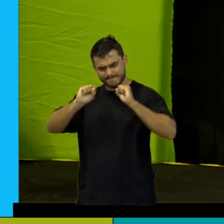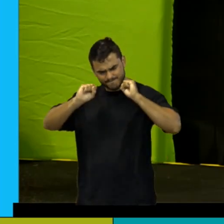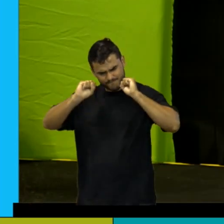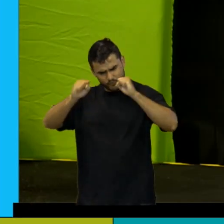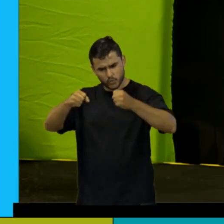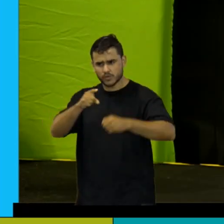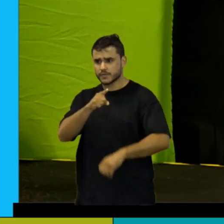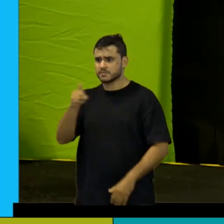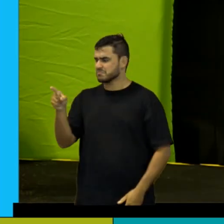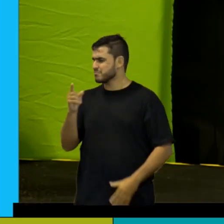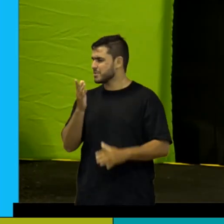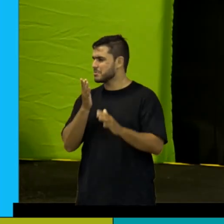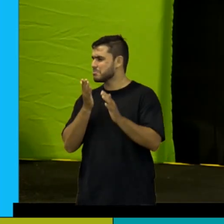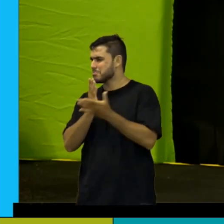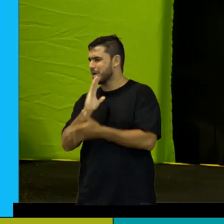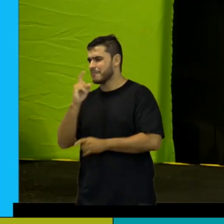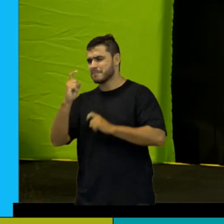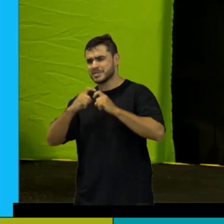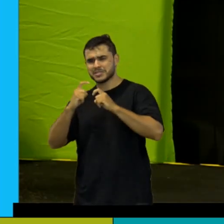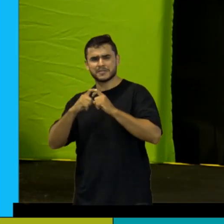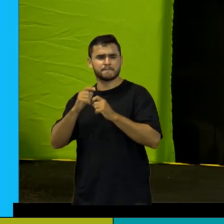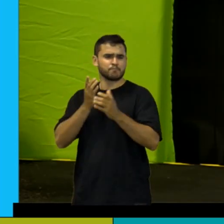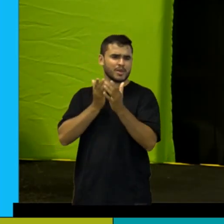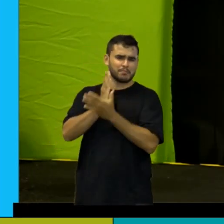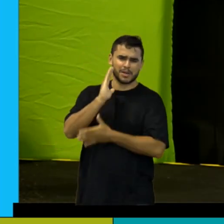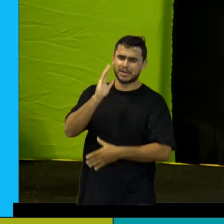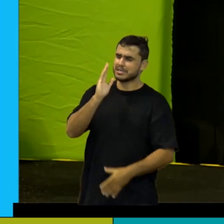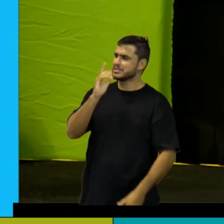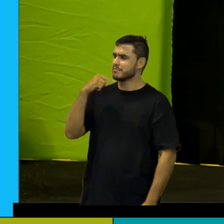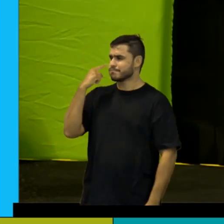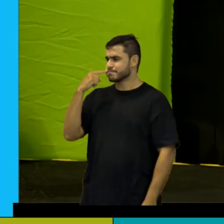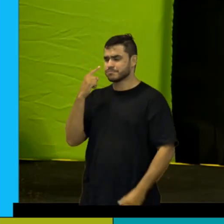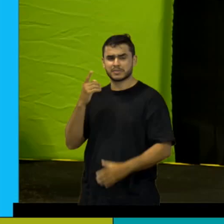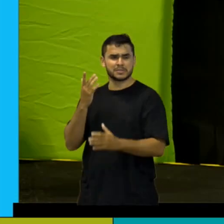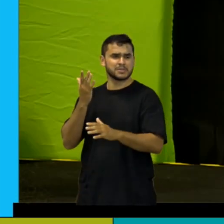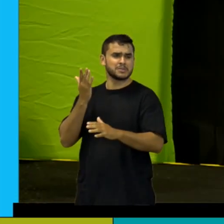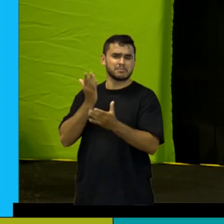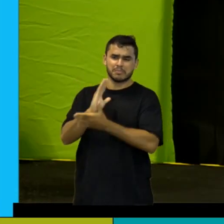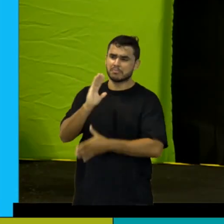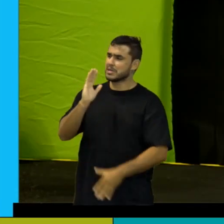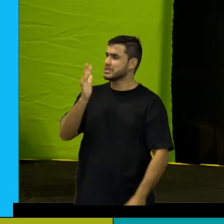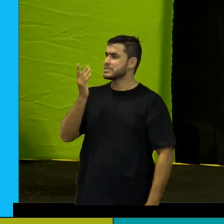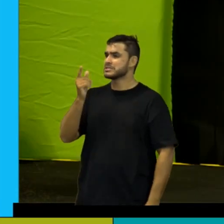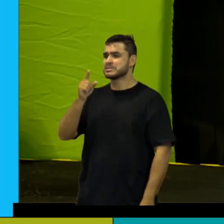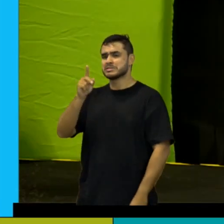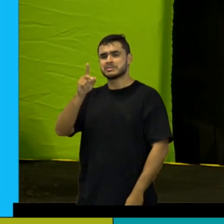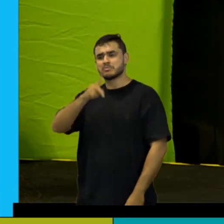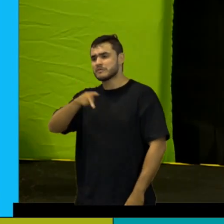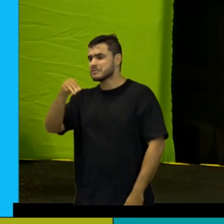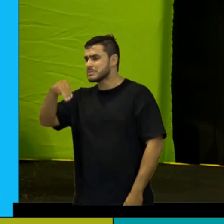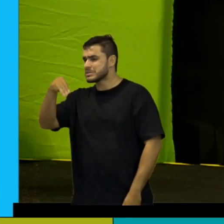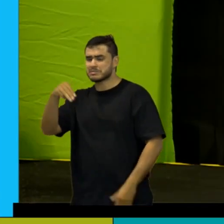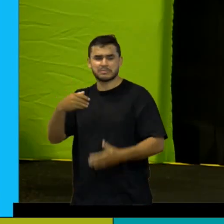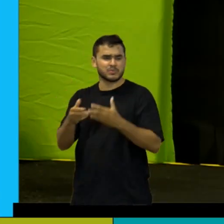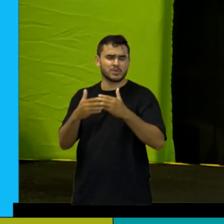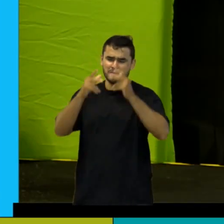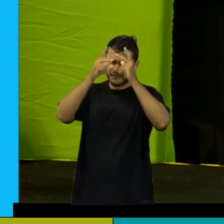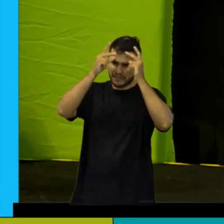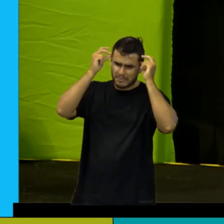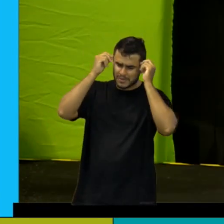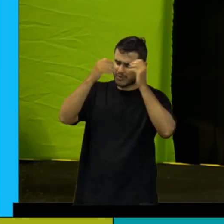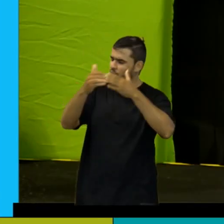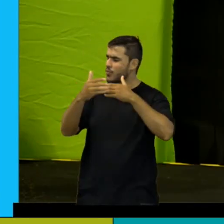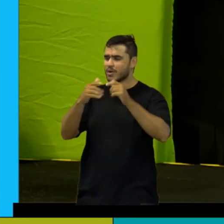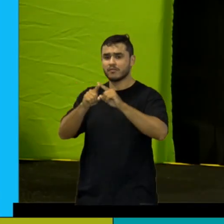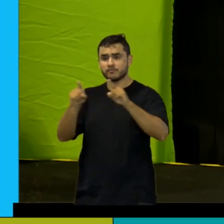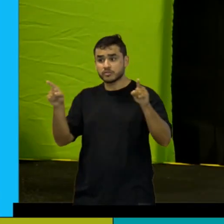façam medicina, façam direito, seja professor de matemática como eu, seja professor de história, seja professor de redação como o professor Dionísio, né? Seja um médico, seja um enfermeiro, procure